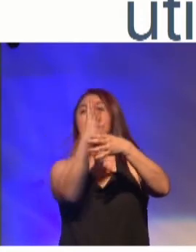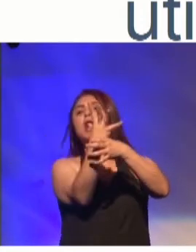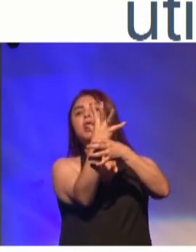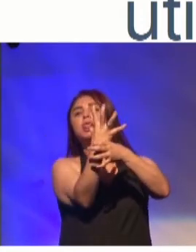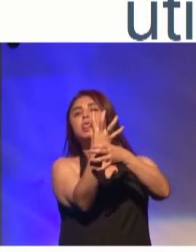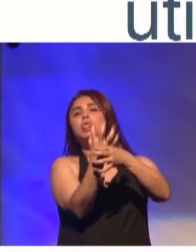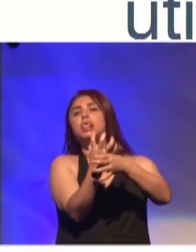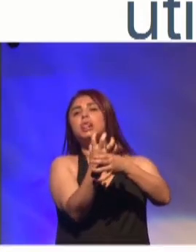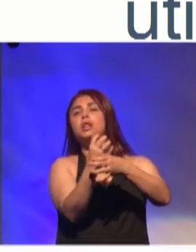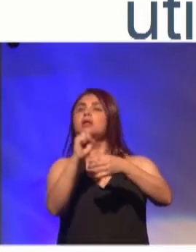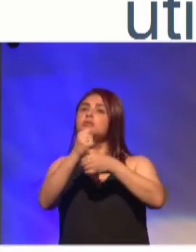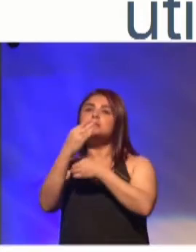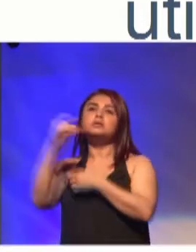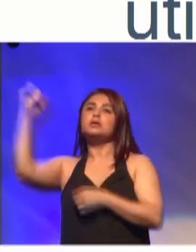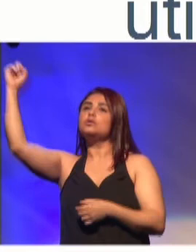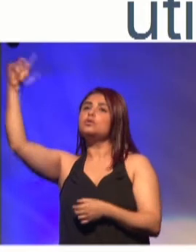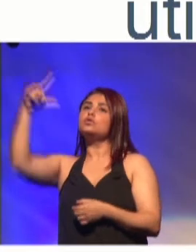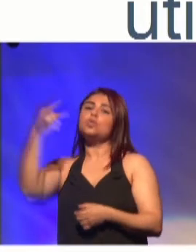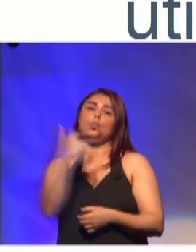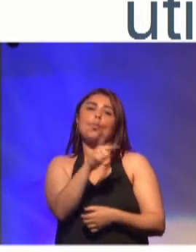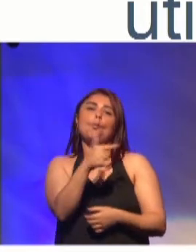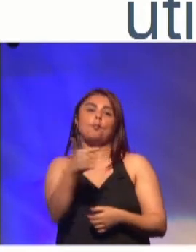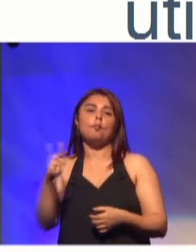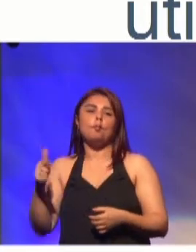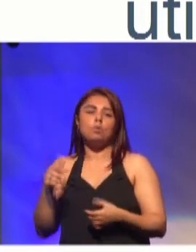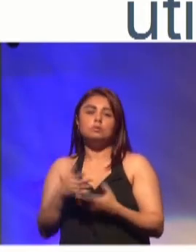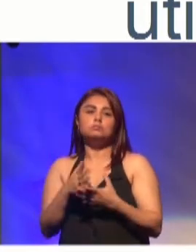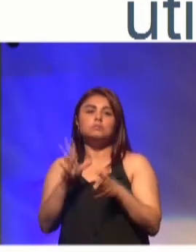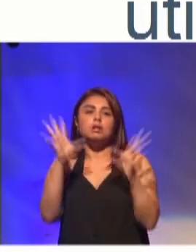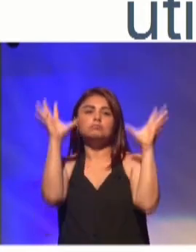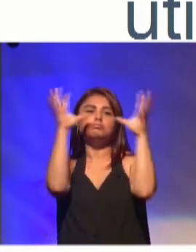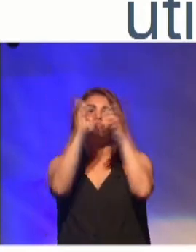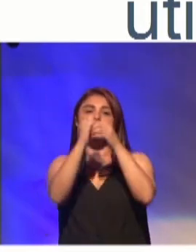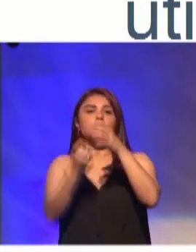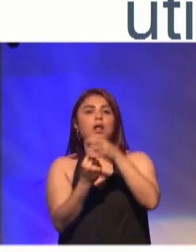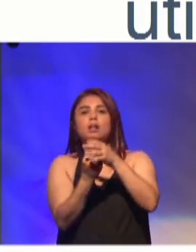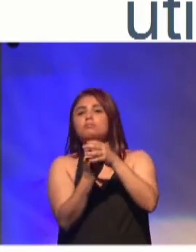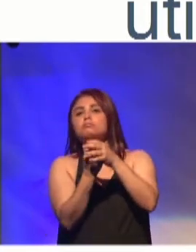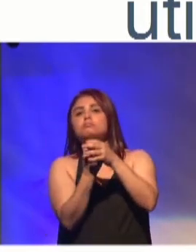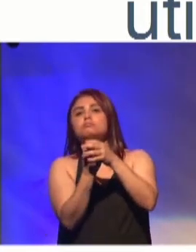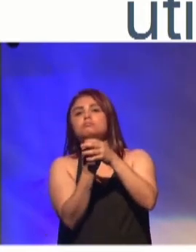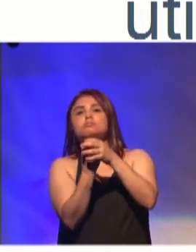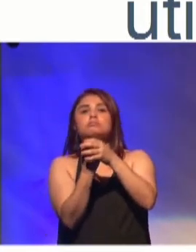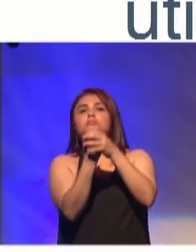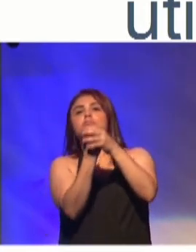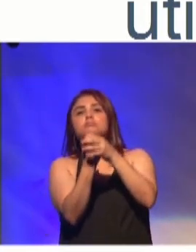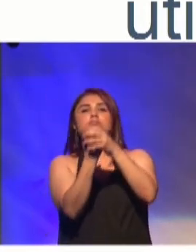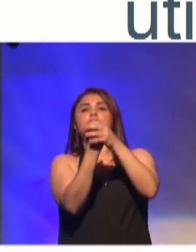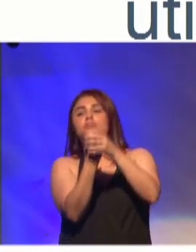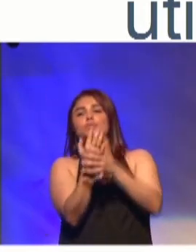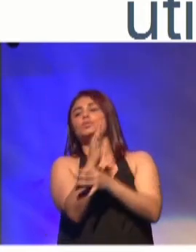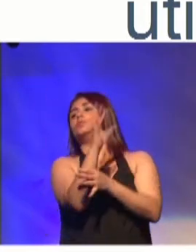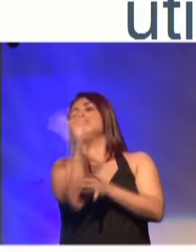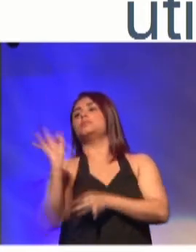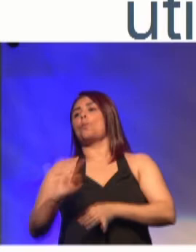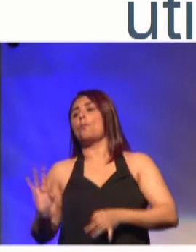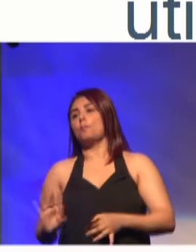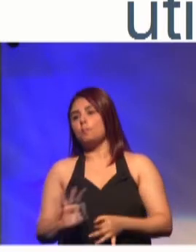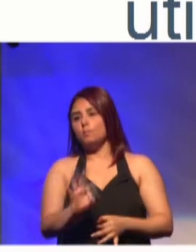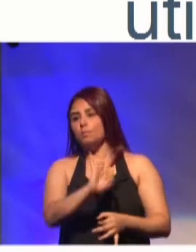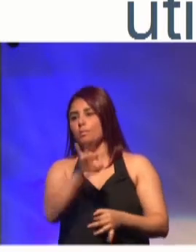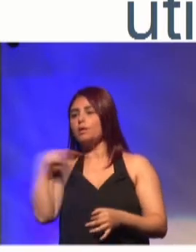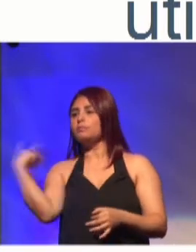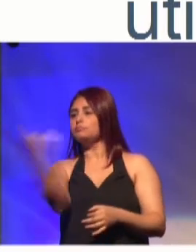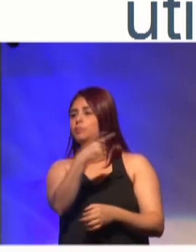seca. E se você colocar nenhuma luz, colocar no escuro, ela não desenvolve. Portanto, o que a gente precisa?